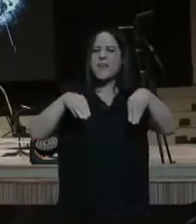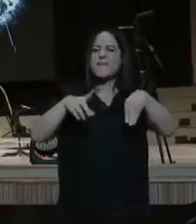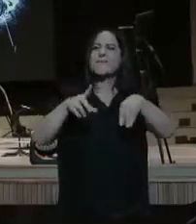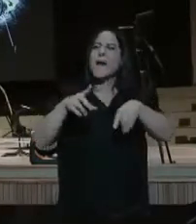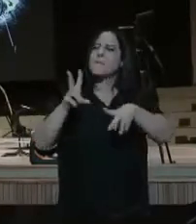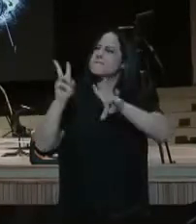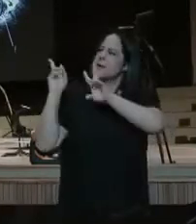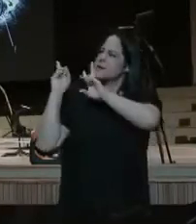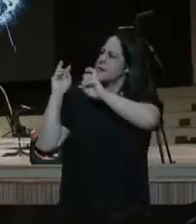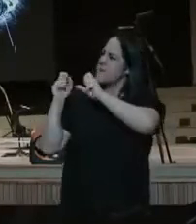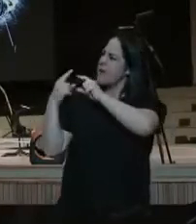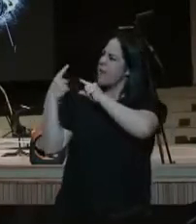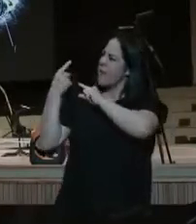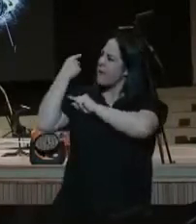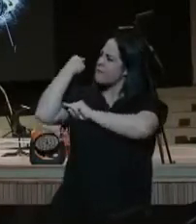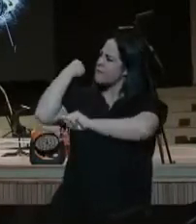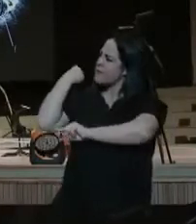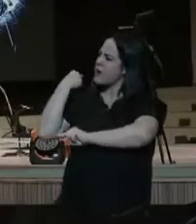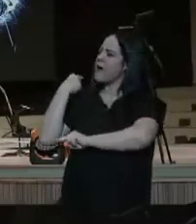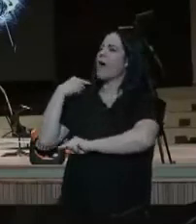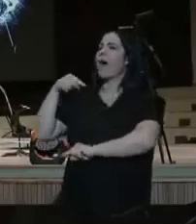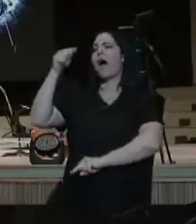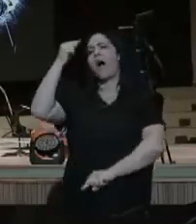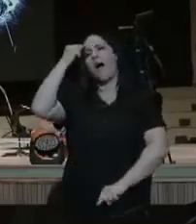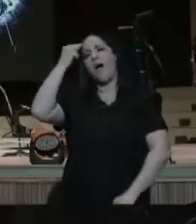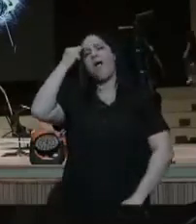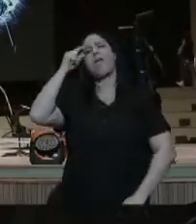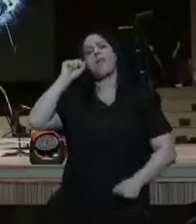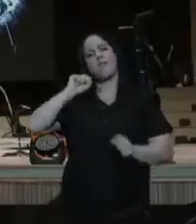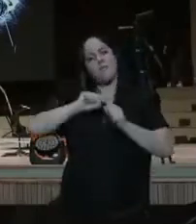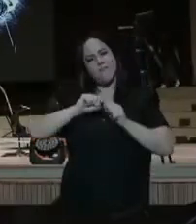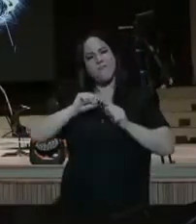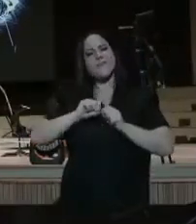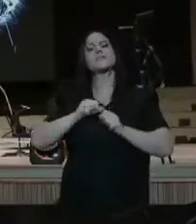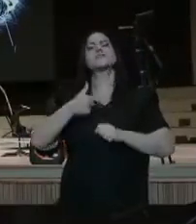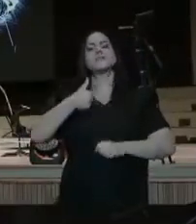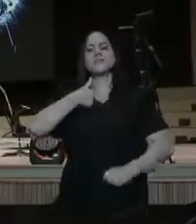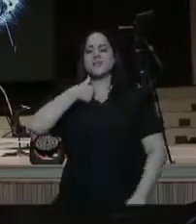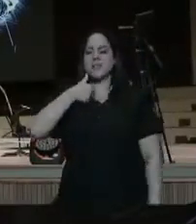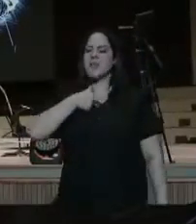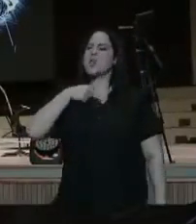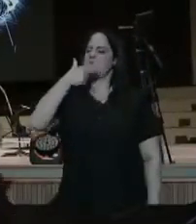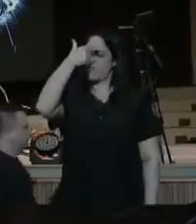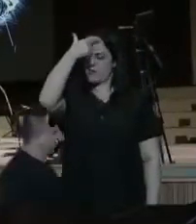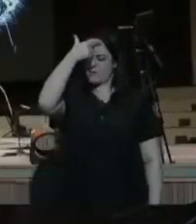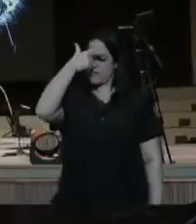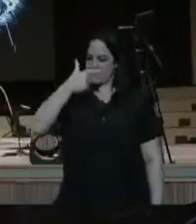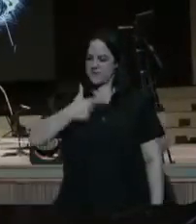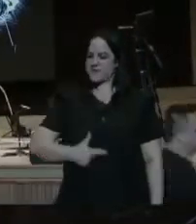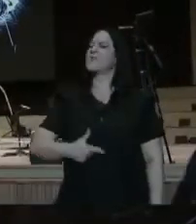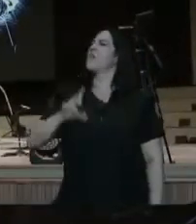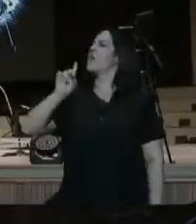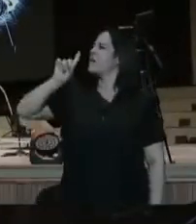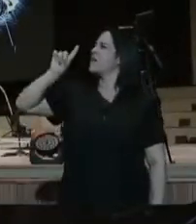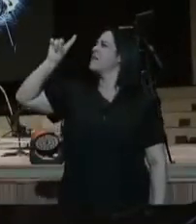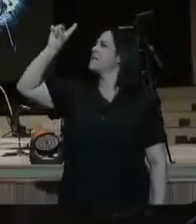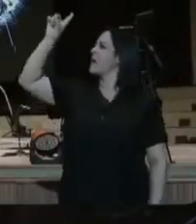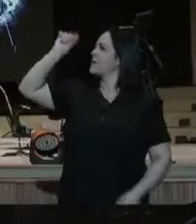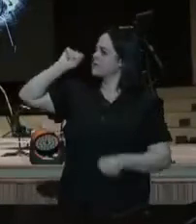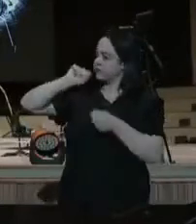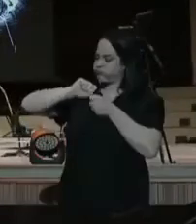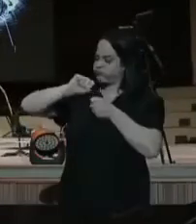trás e diz assim ah eu cumpri eu fui a pessoa que deus me criou